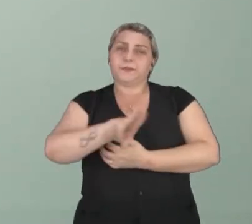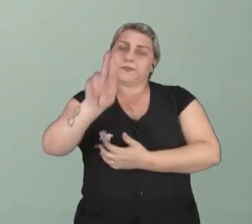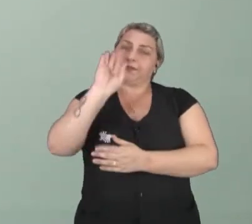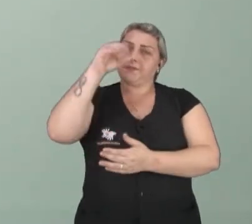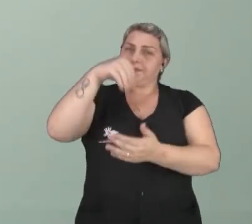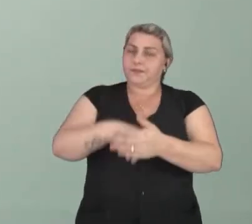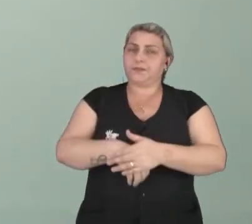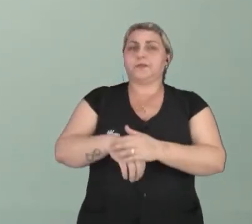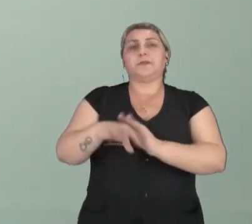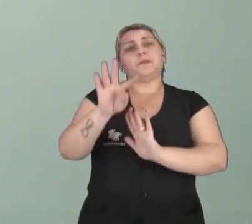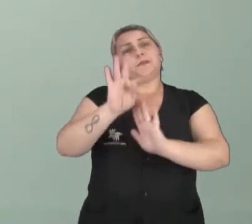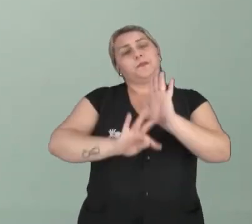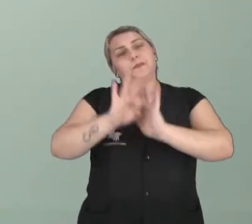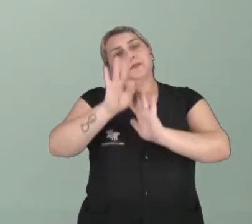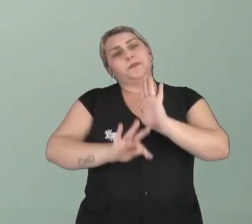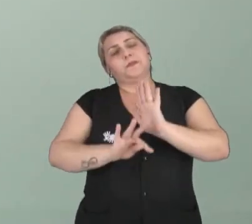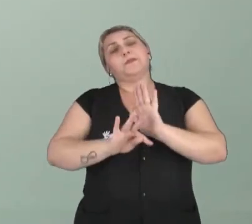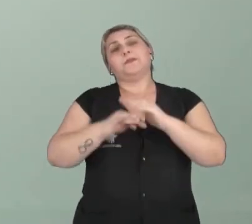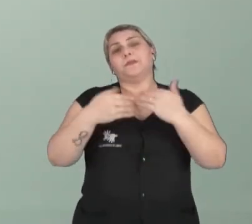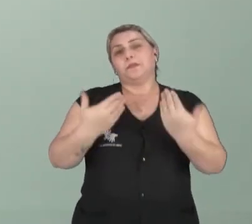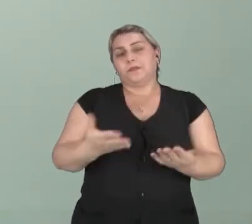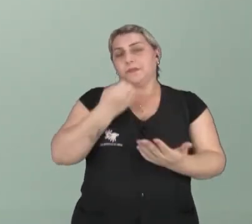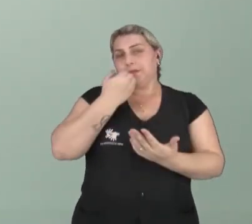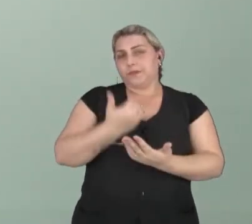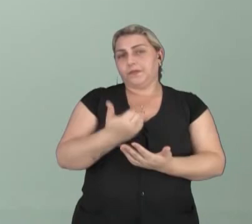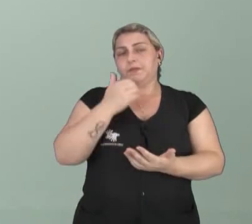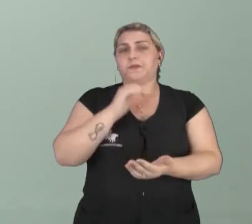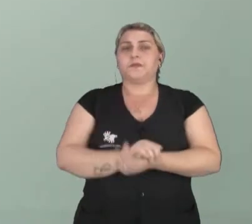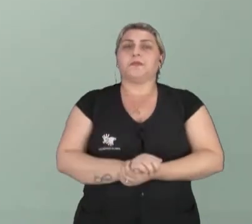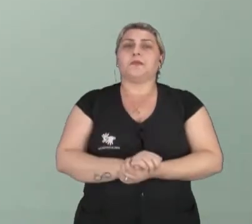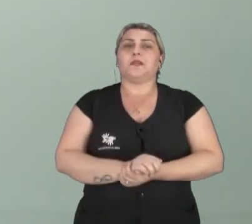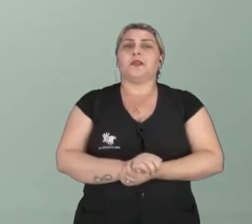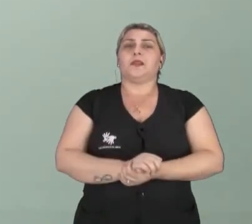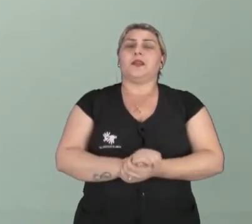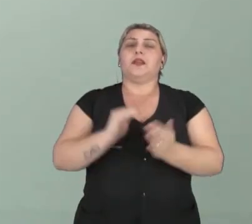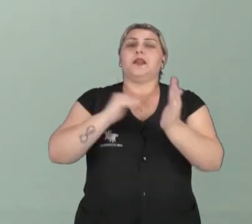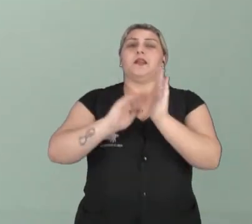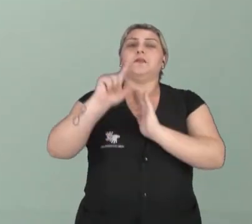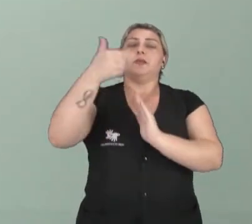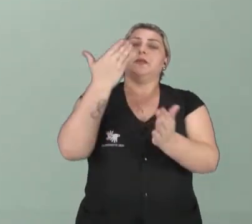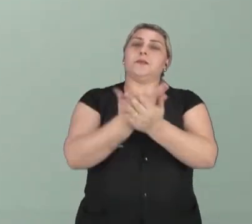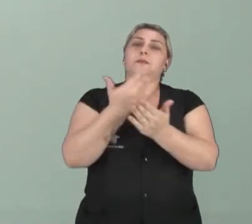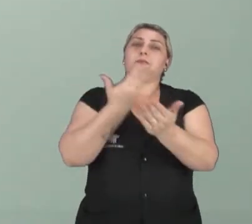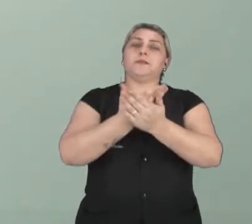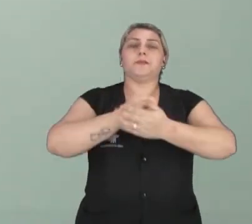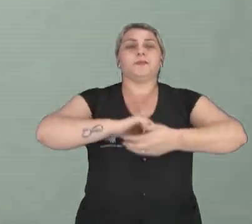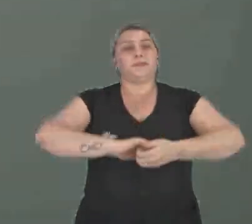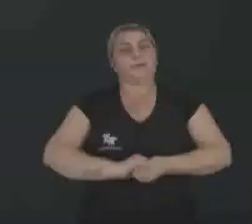dentro dos seus textos ou no seu discurso mesmo, tá bom? Então, até a próxima aula.